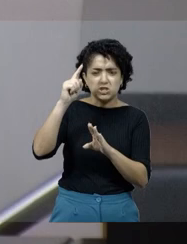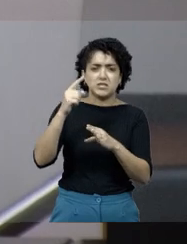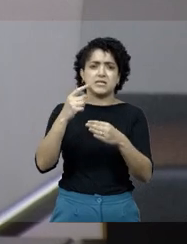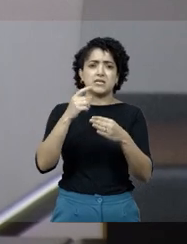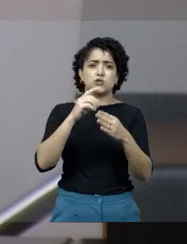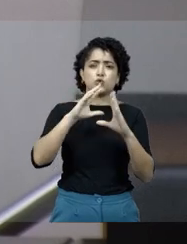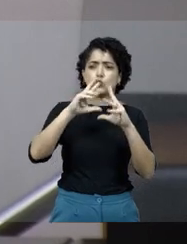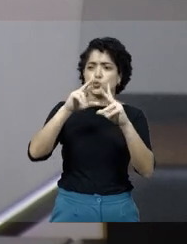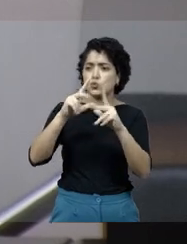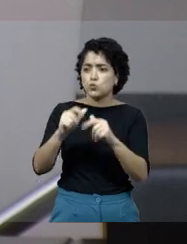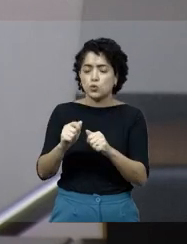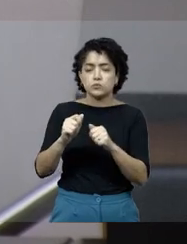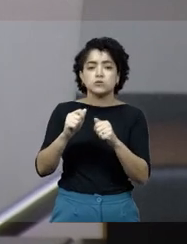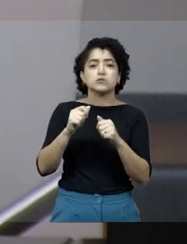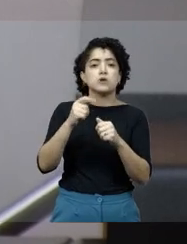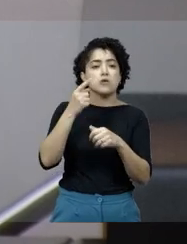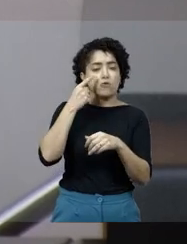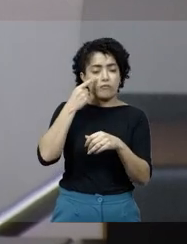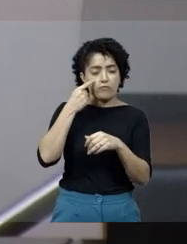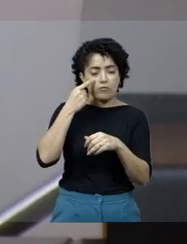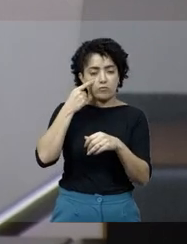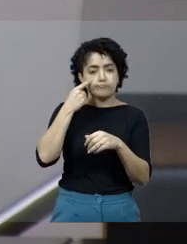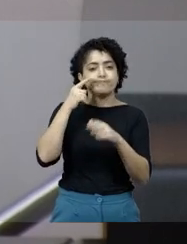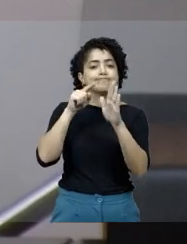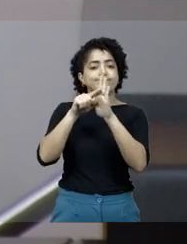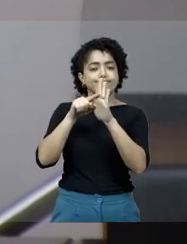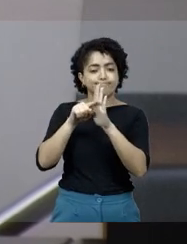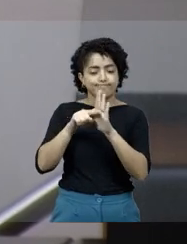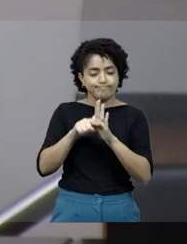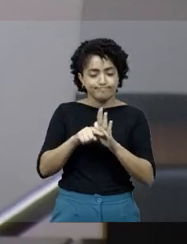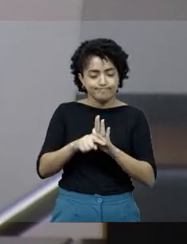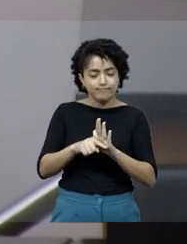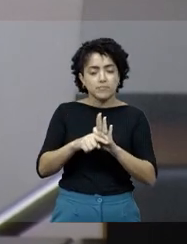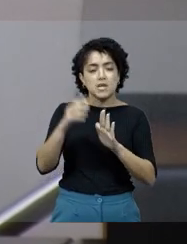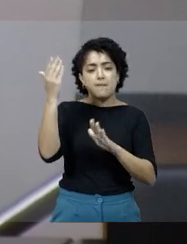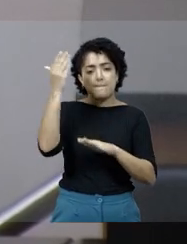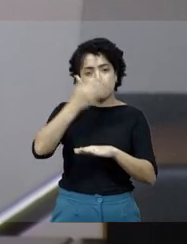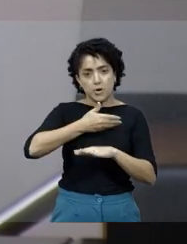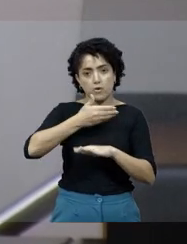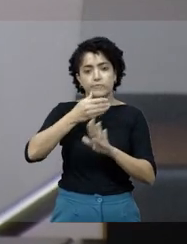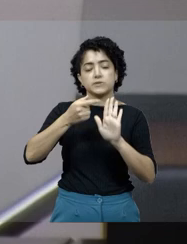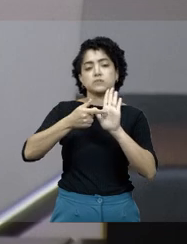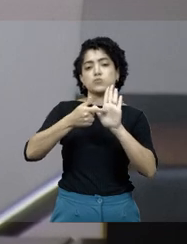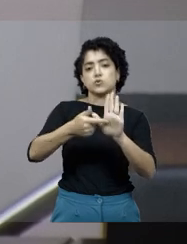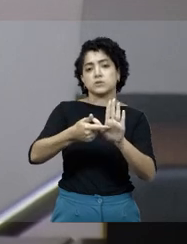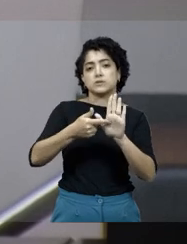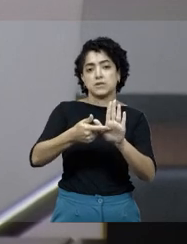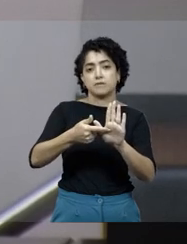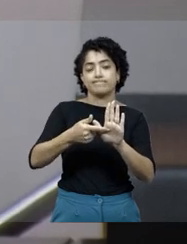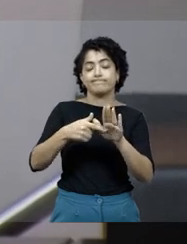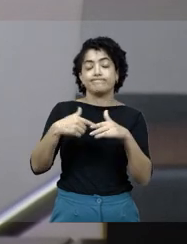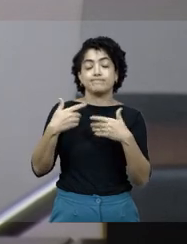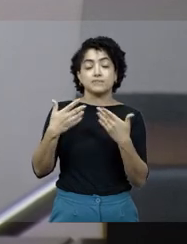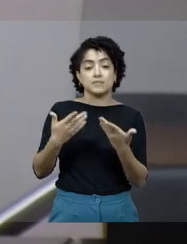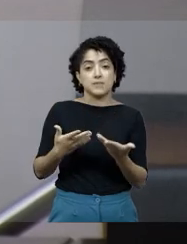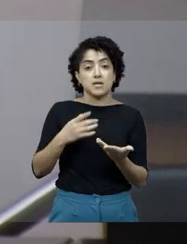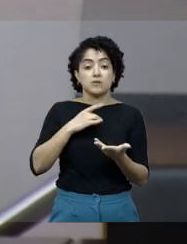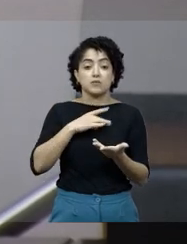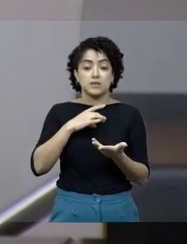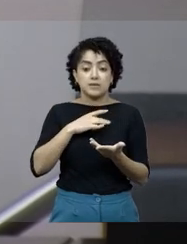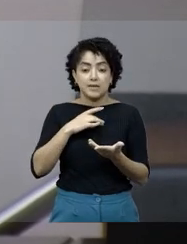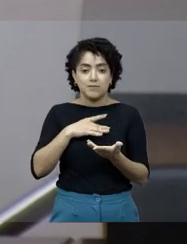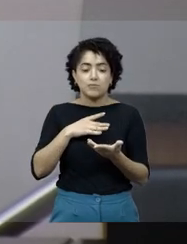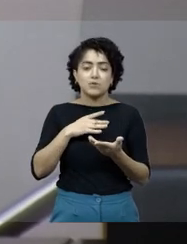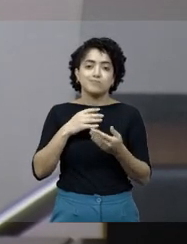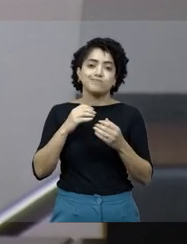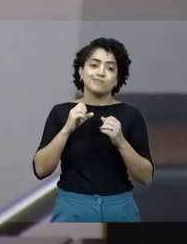catarinense precisou. E eu vou trazer essa casa. E eu vou trazer com evidências e provas aqui. E eu temo, deputado, que infelizmente algo assim já